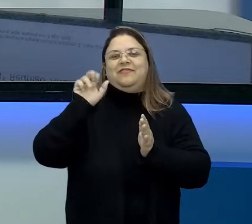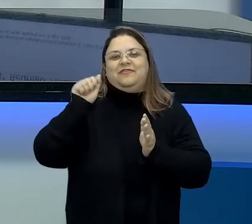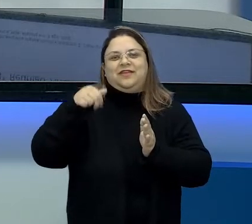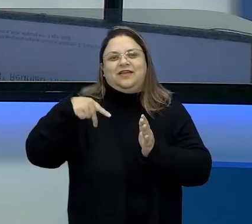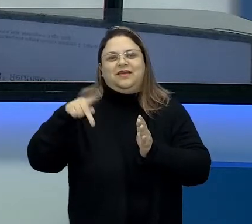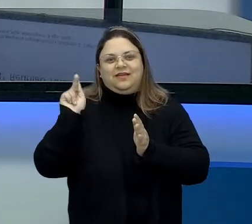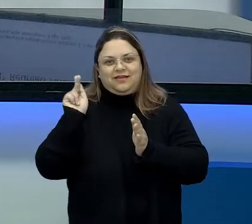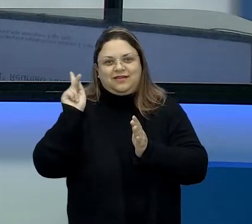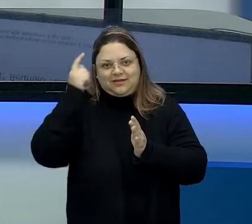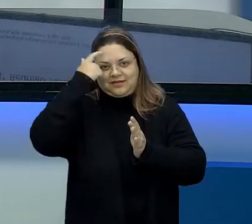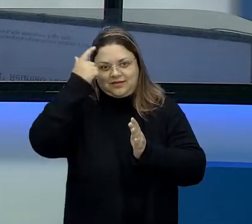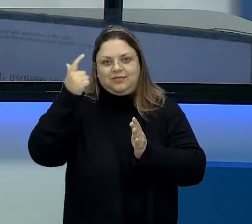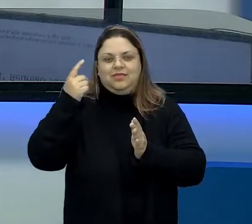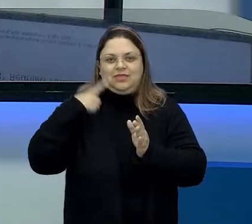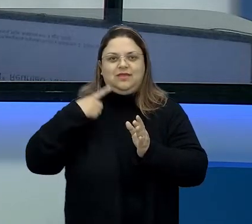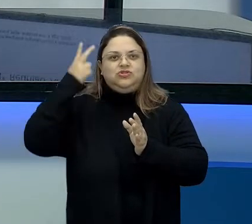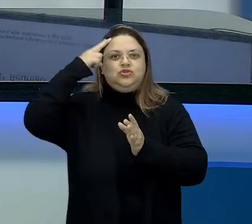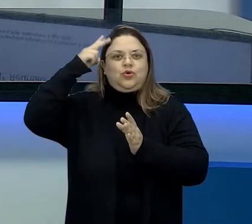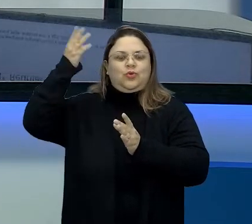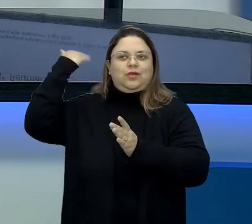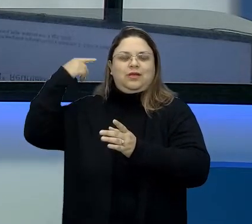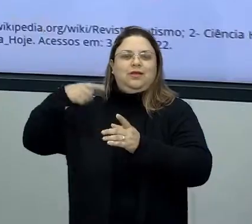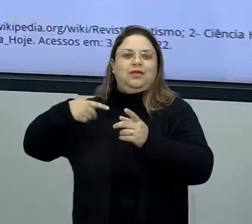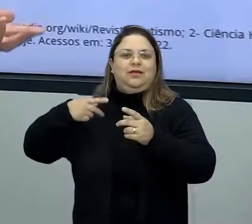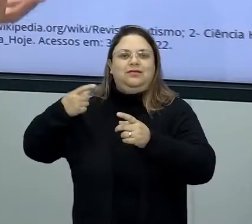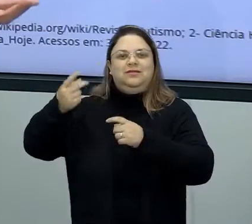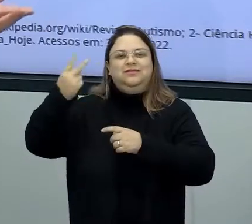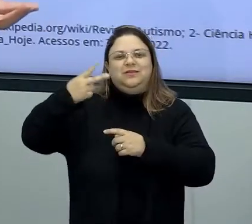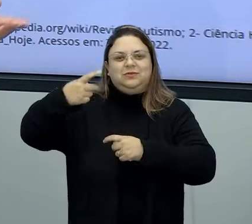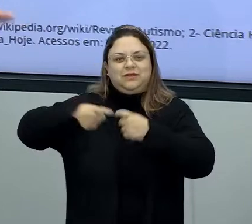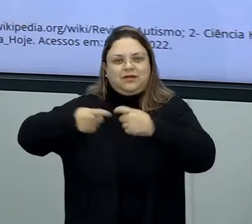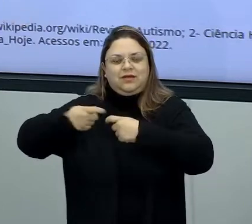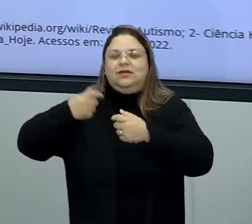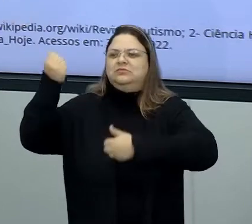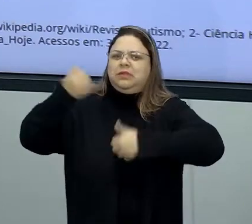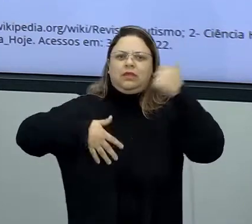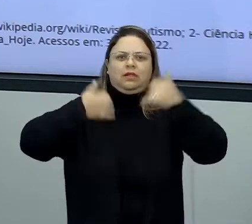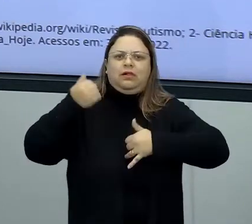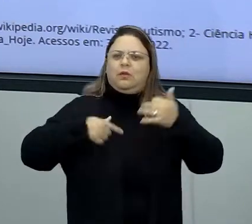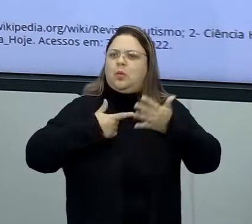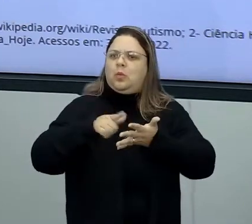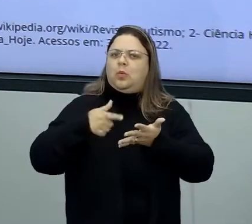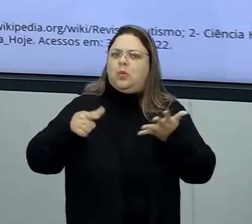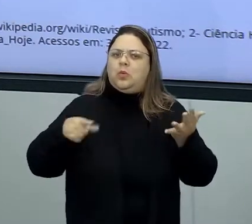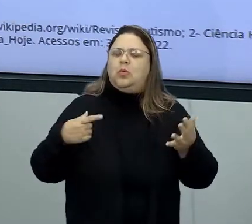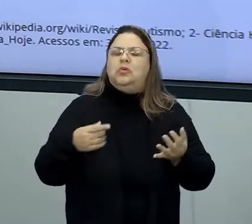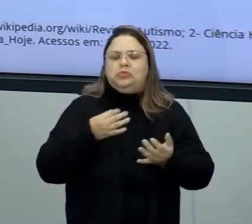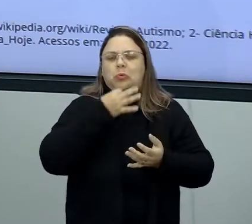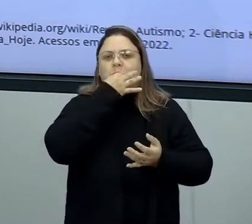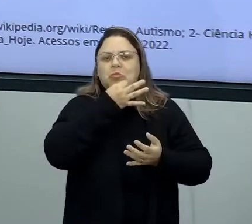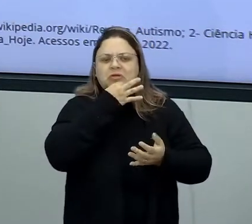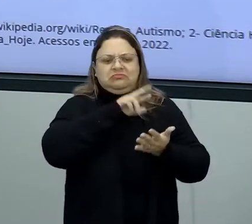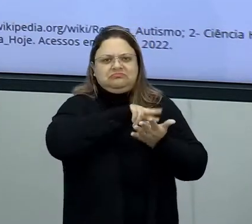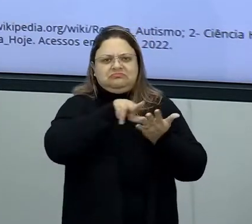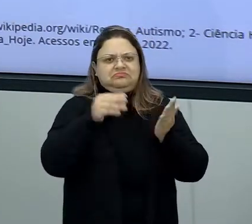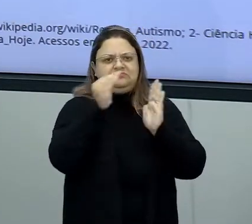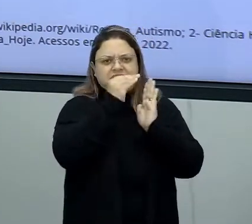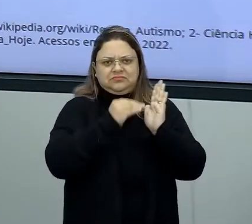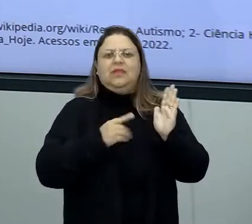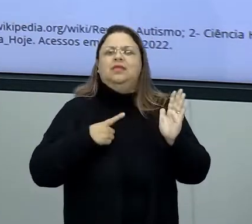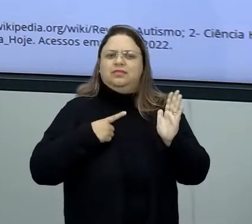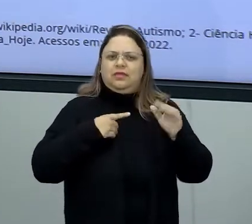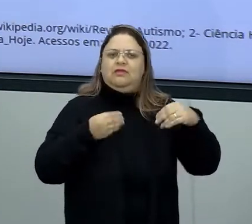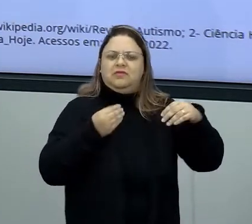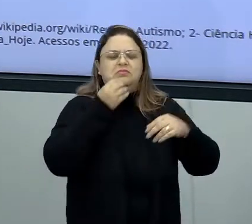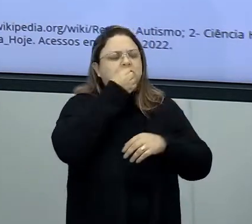pode pensar, que você nem imaginaria que teria uma revista de autismo e tem muitas discussões muito interessantes, então assim,